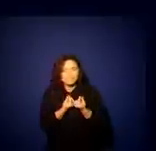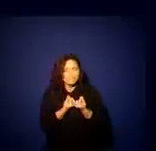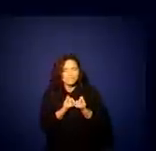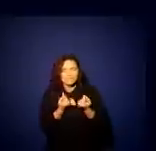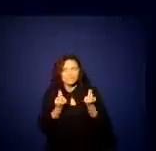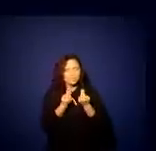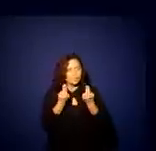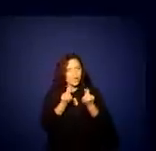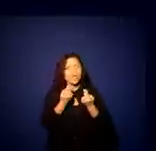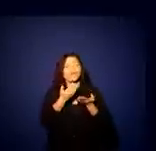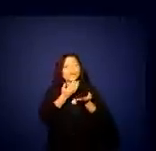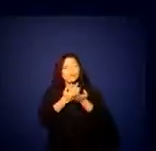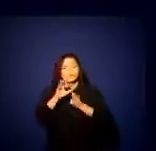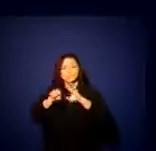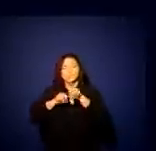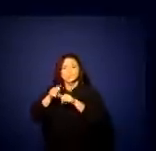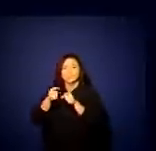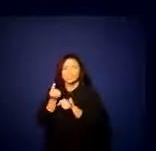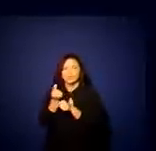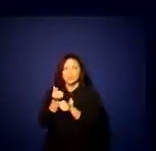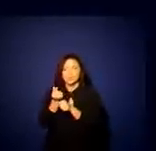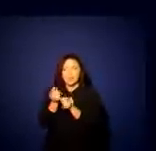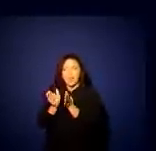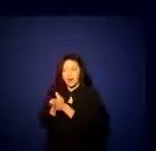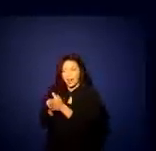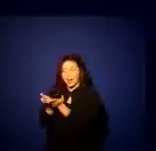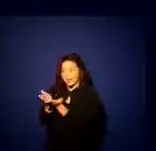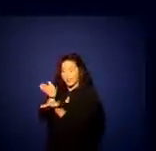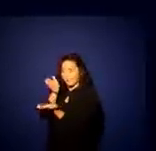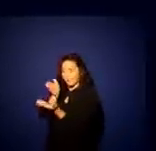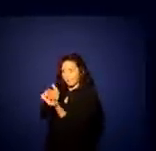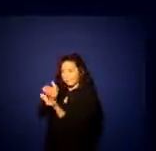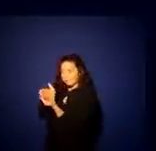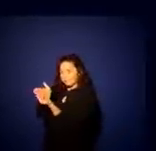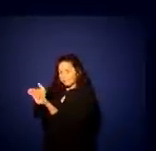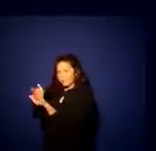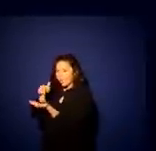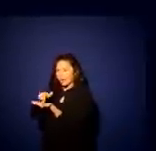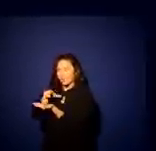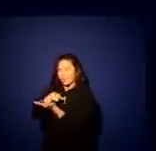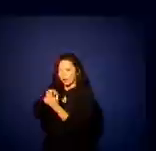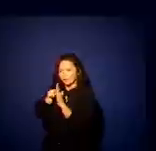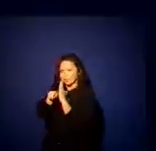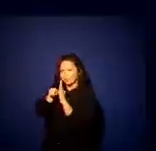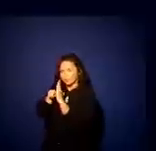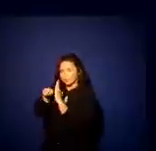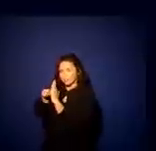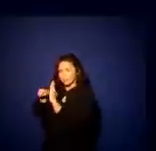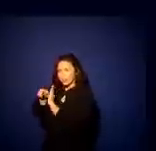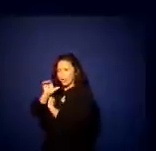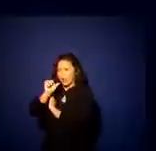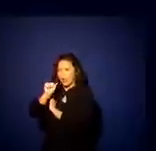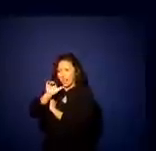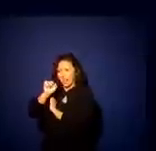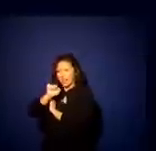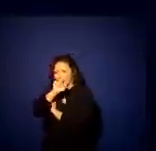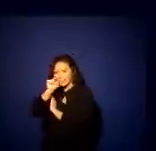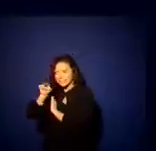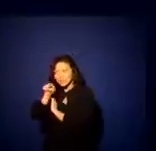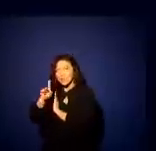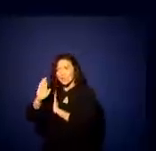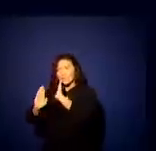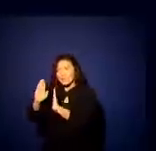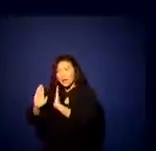tomar cuidado acho que as carteiras que estão já bem distribuídas vão ter oportunidades como a gente tá vendo na Bolsa mas o curto prazo ainda é